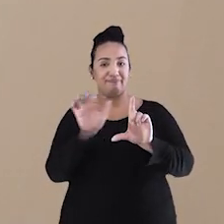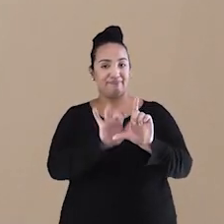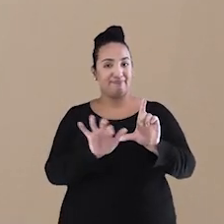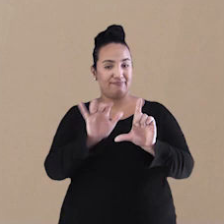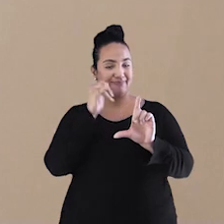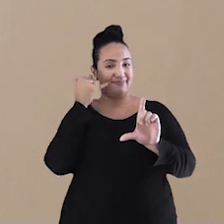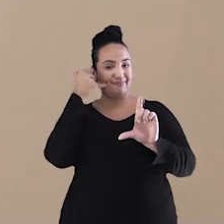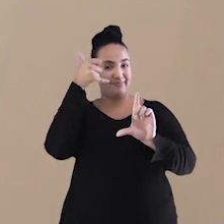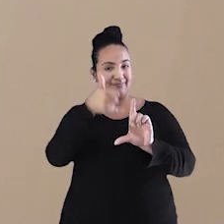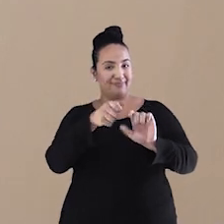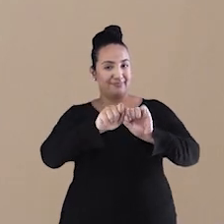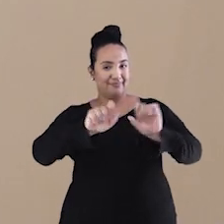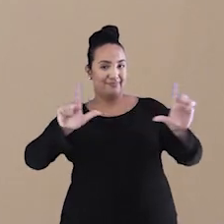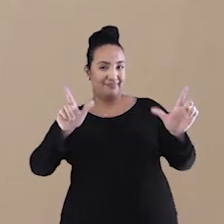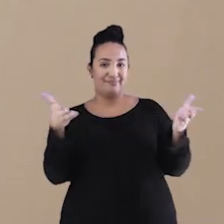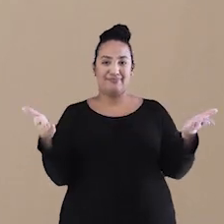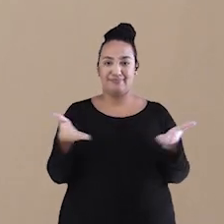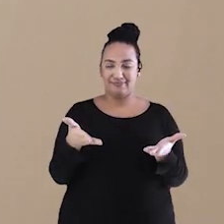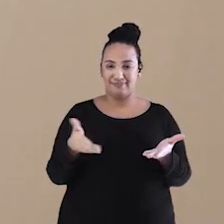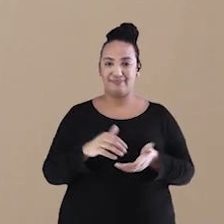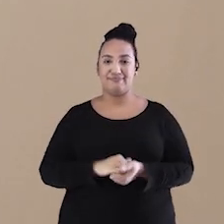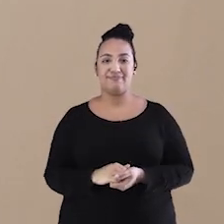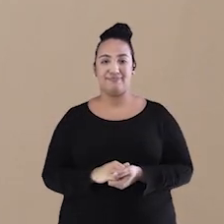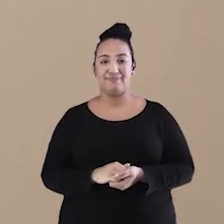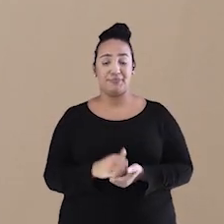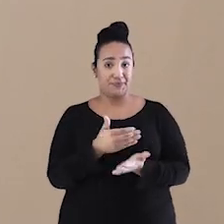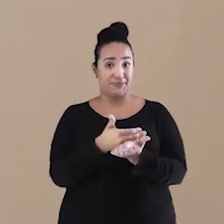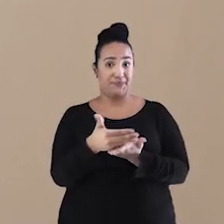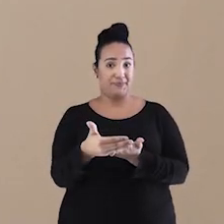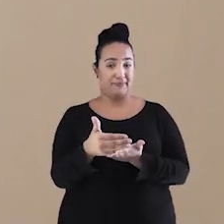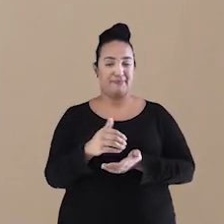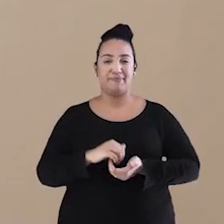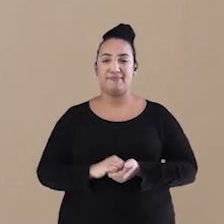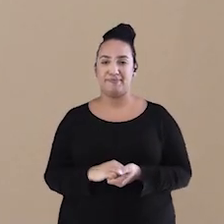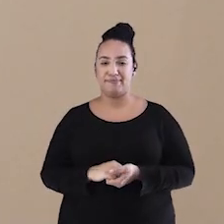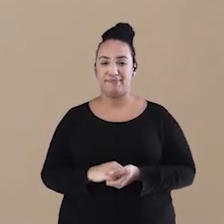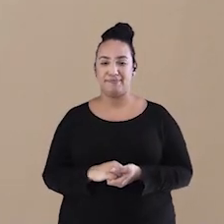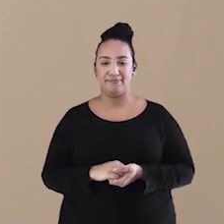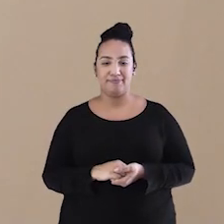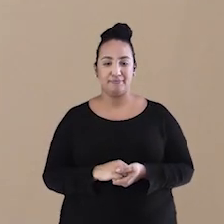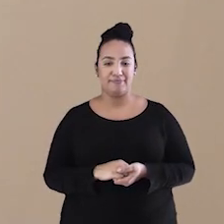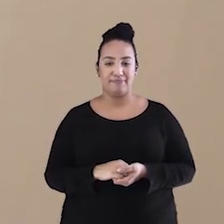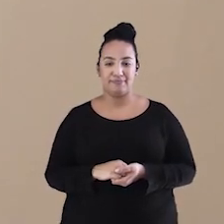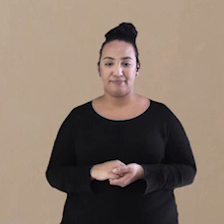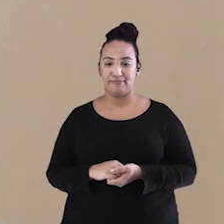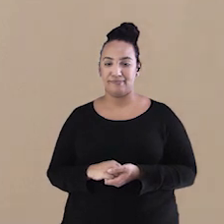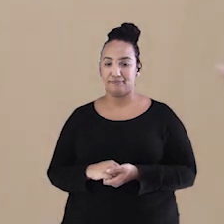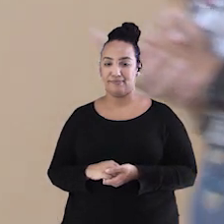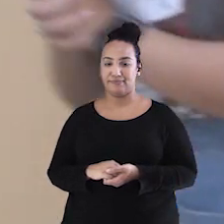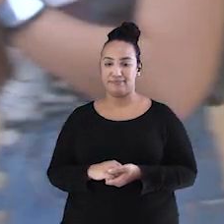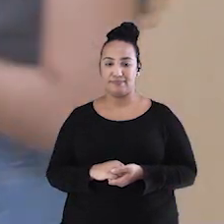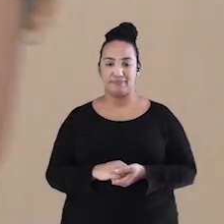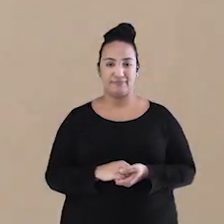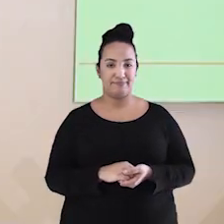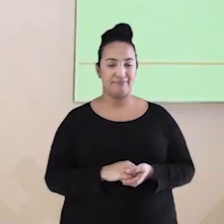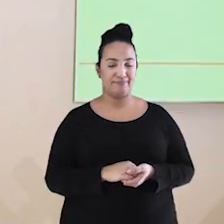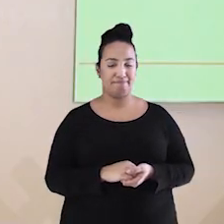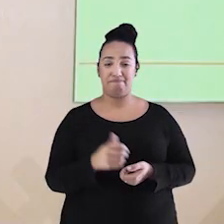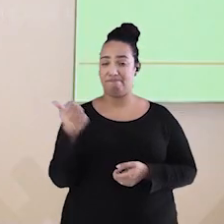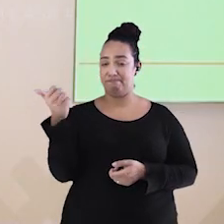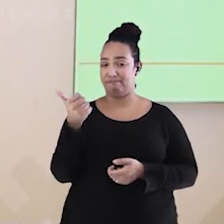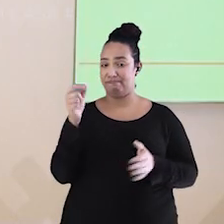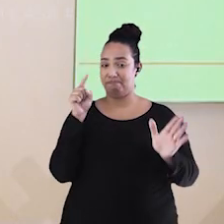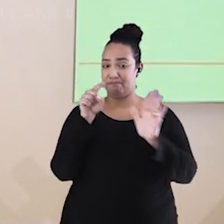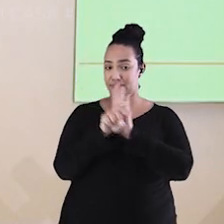não perde tempo. Basta apontar a câmera do seu celular para o QR Code que está aparecendo na tela. Vamos lá?